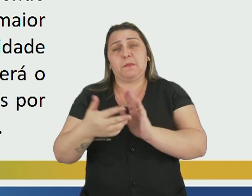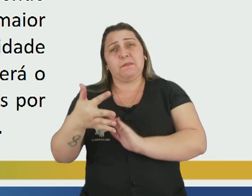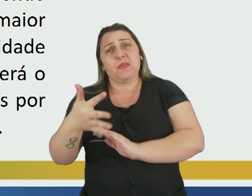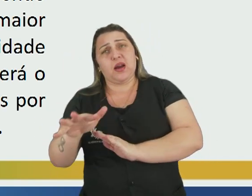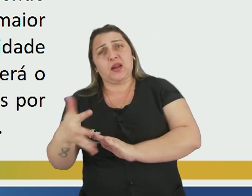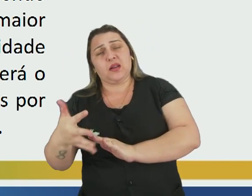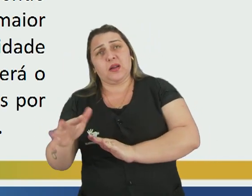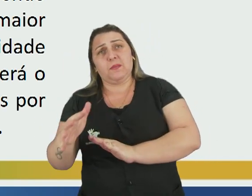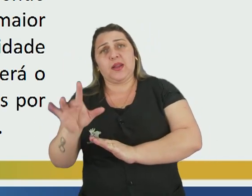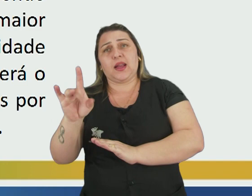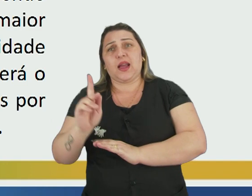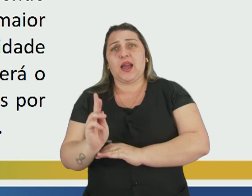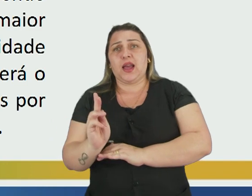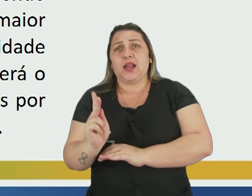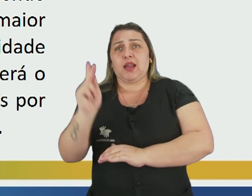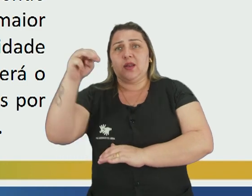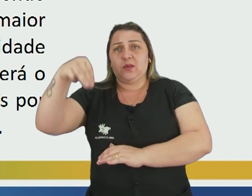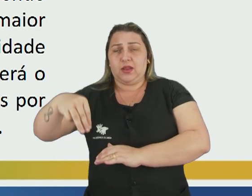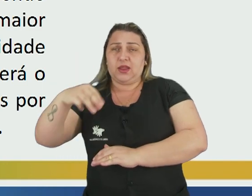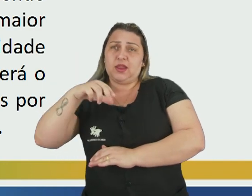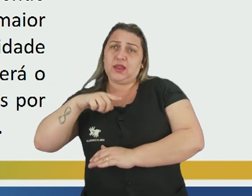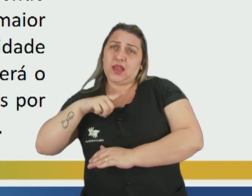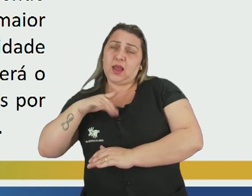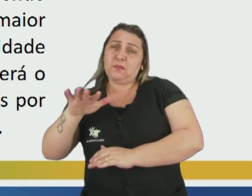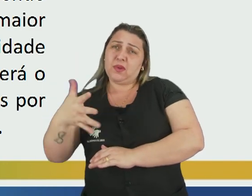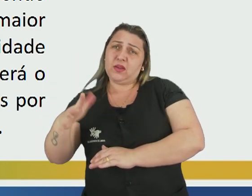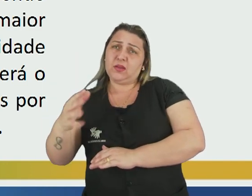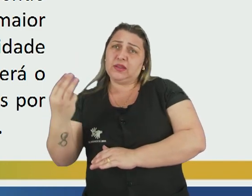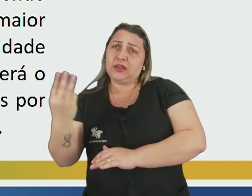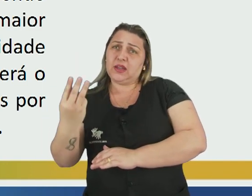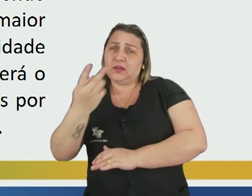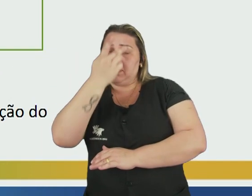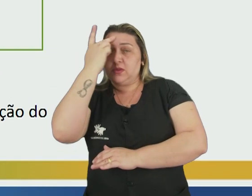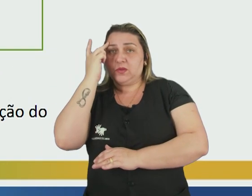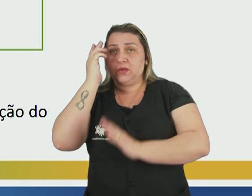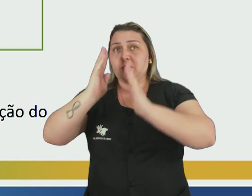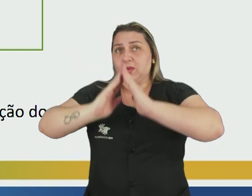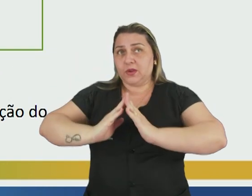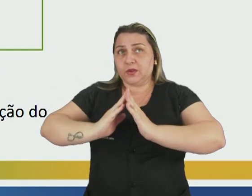aproximadamente a cada quilômetro a gente tem aproximadamente 3 habitantes.